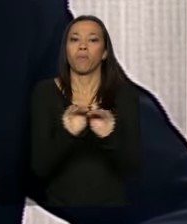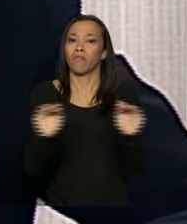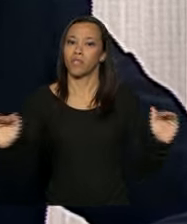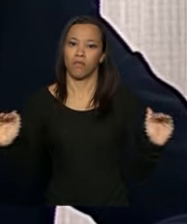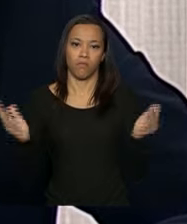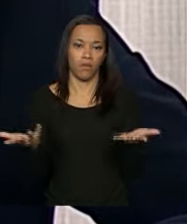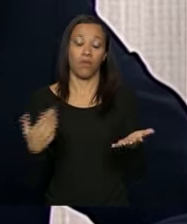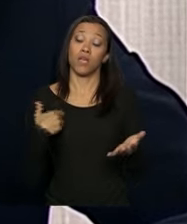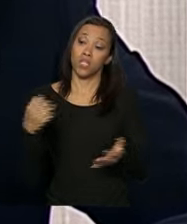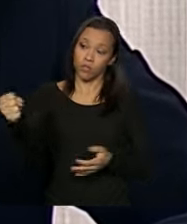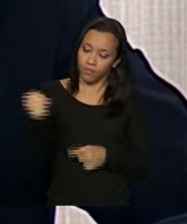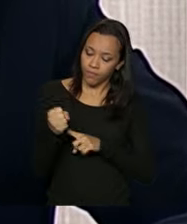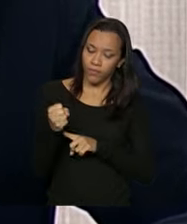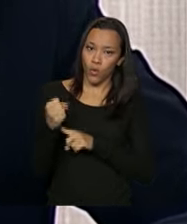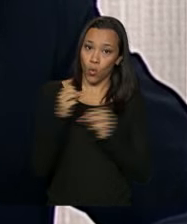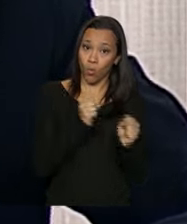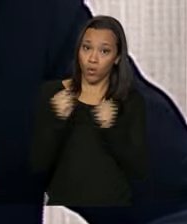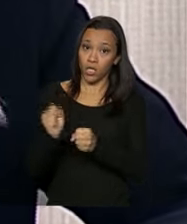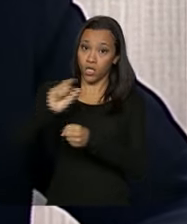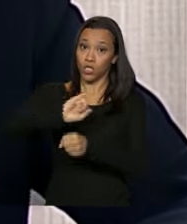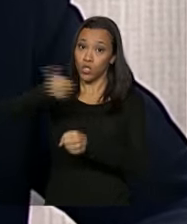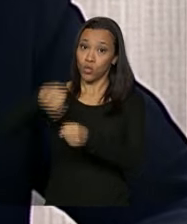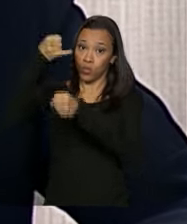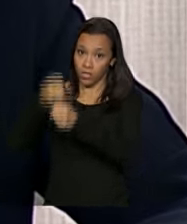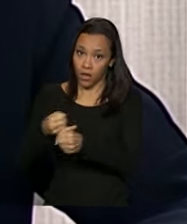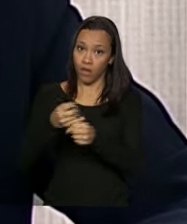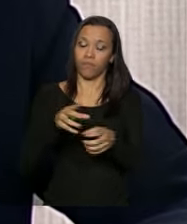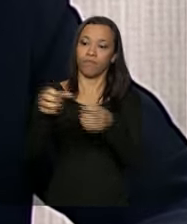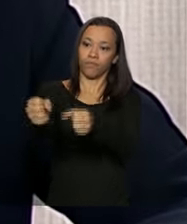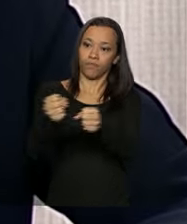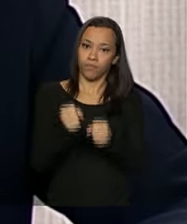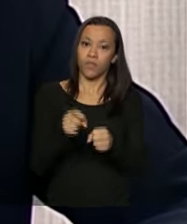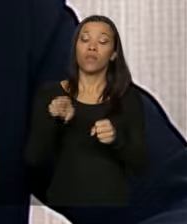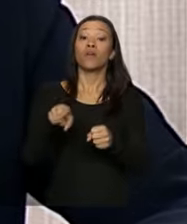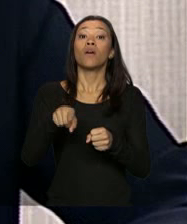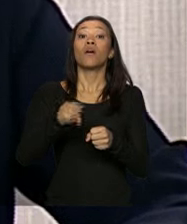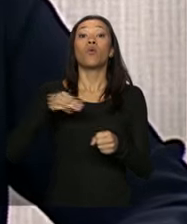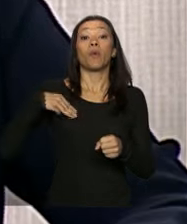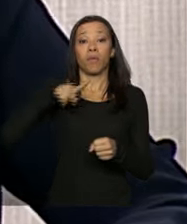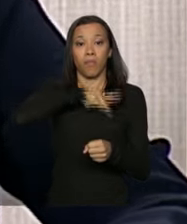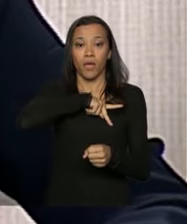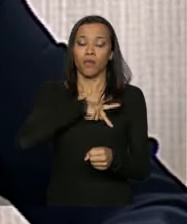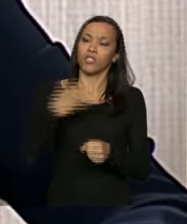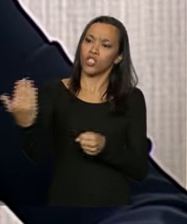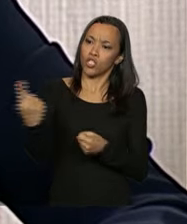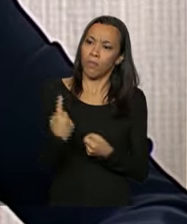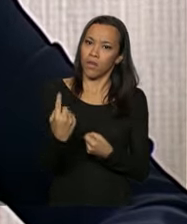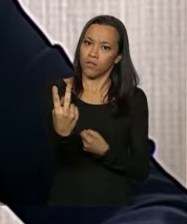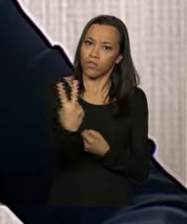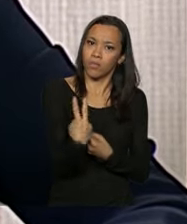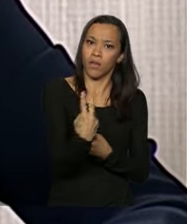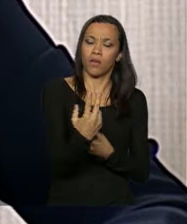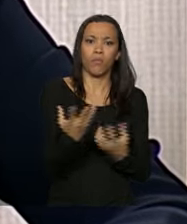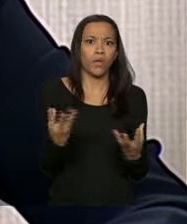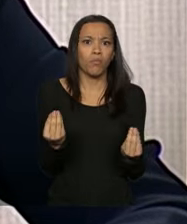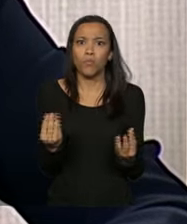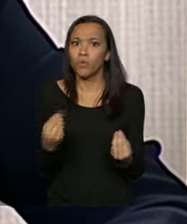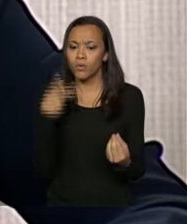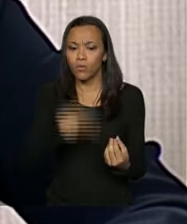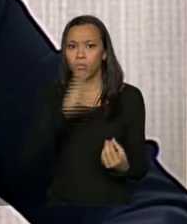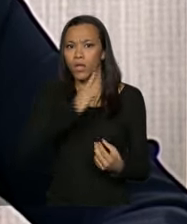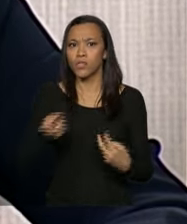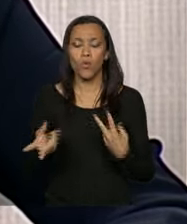poder judiciário, o Ministério Público, o sistema prisional. Nunca se encarcerou tanto nesse